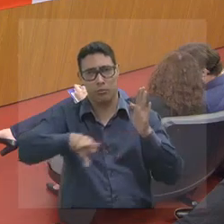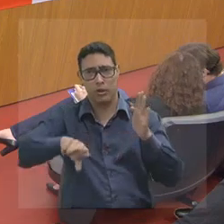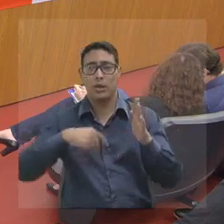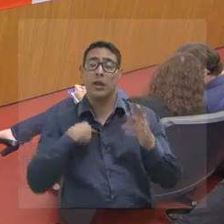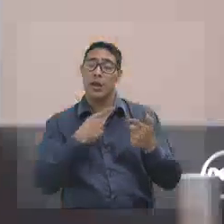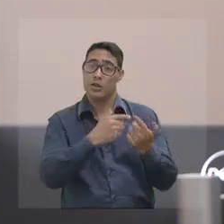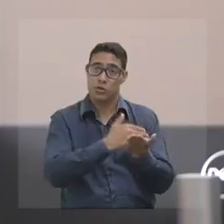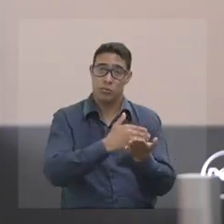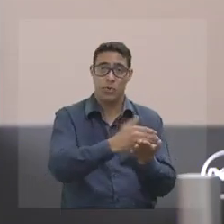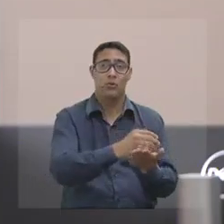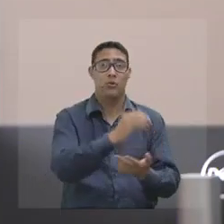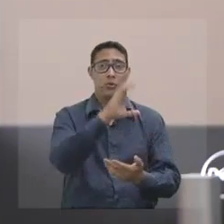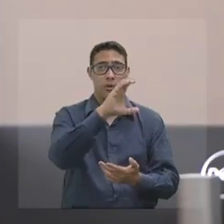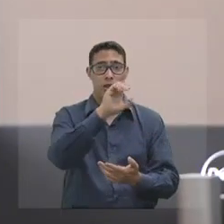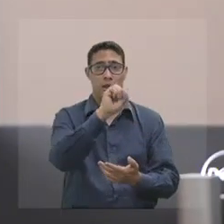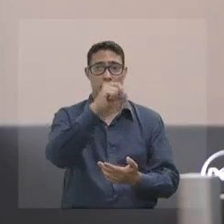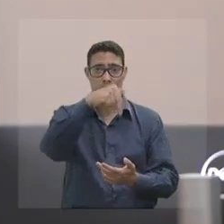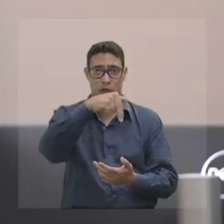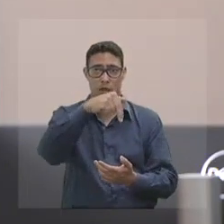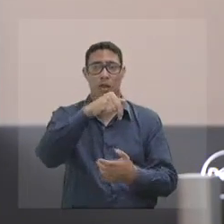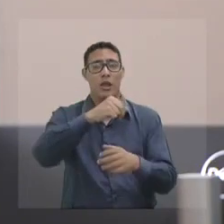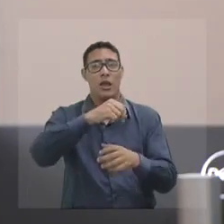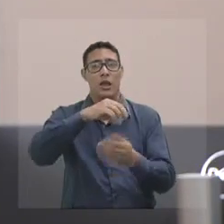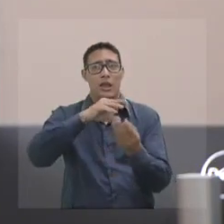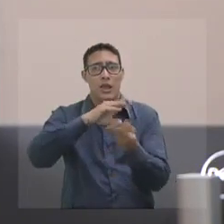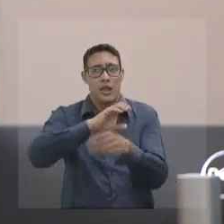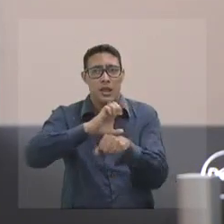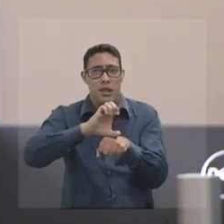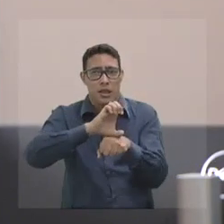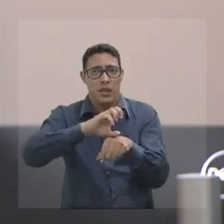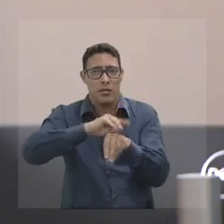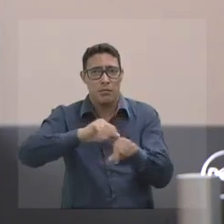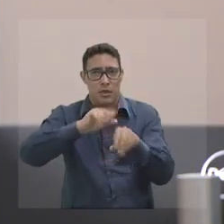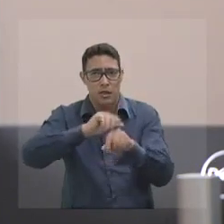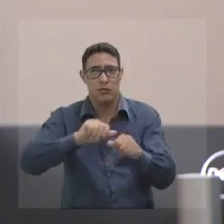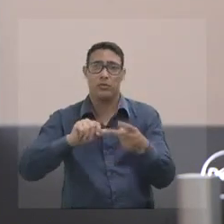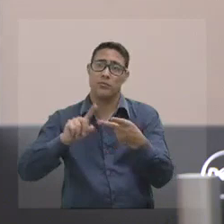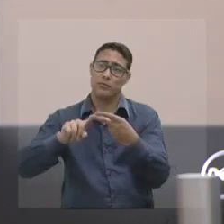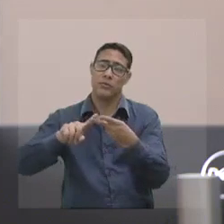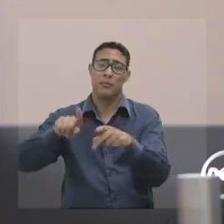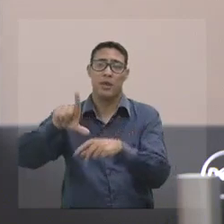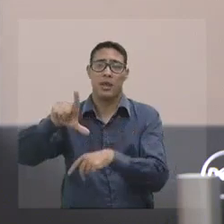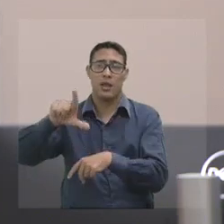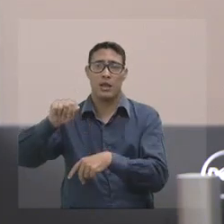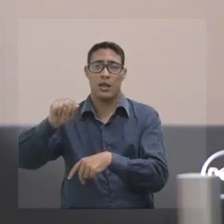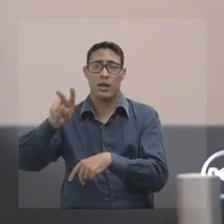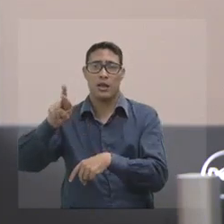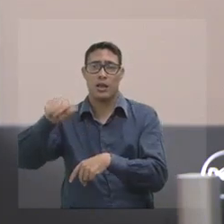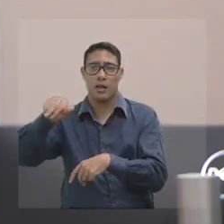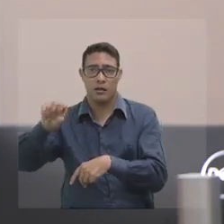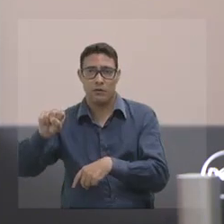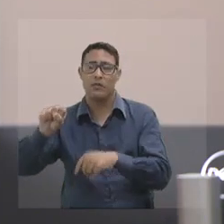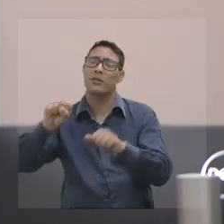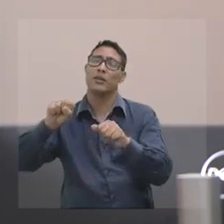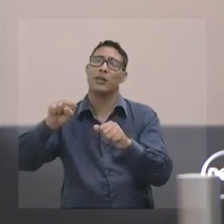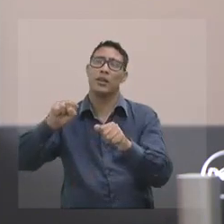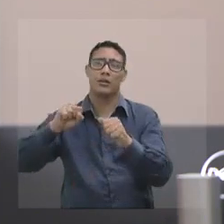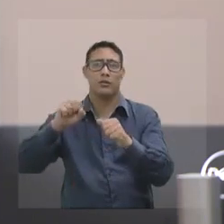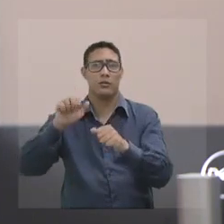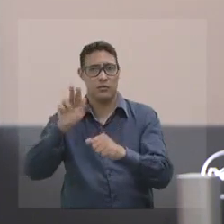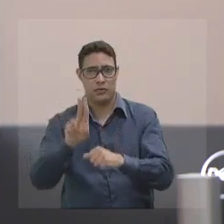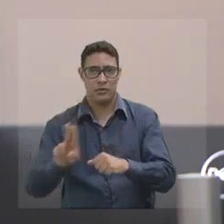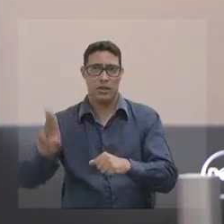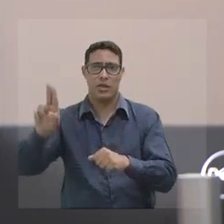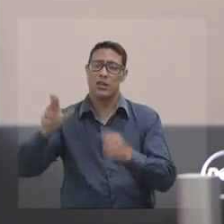a CSN cimentos Universidade Federal de Lavras e ABNT Estamos expandindo também para todo o estado de Minas